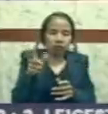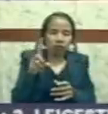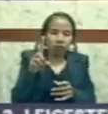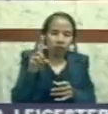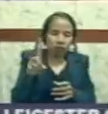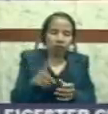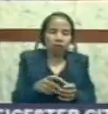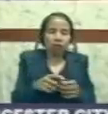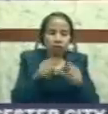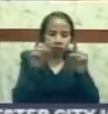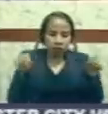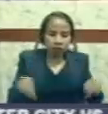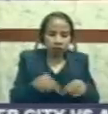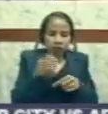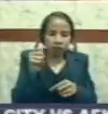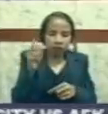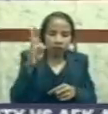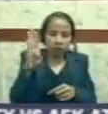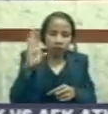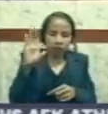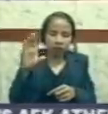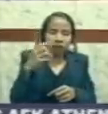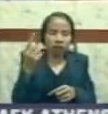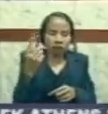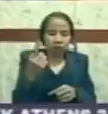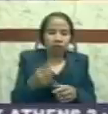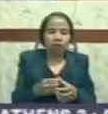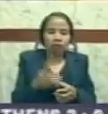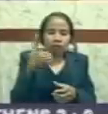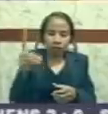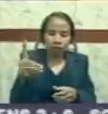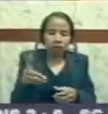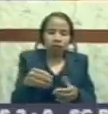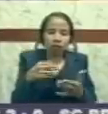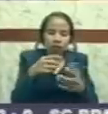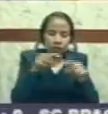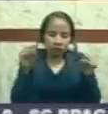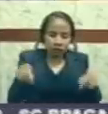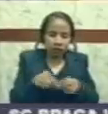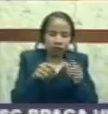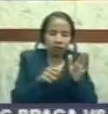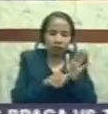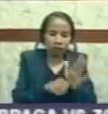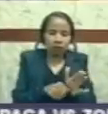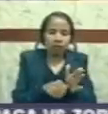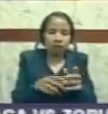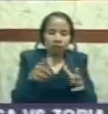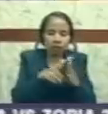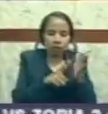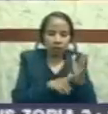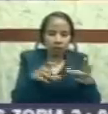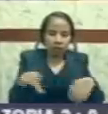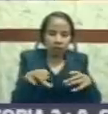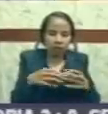seguintes tabelas. A, B e C mantém. D, tabela 3A do anexo à presente lei com as receitas e despesas dos